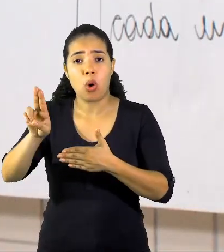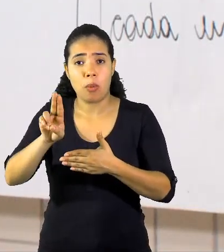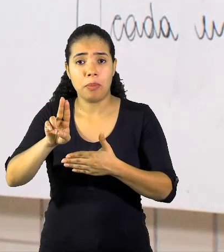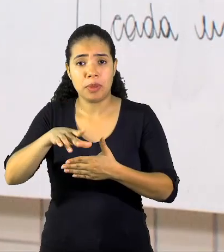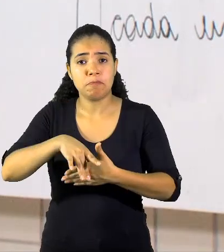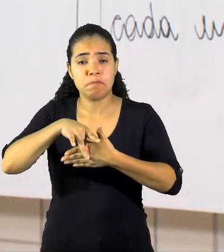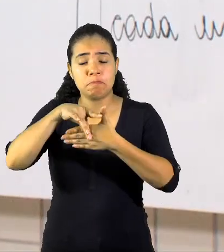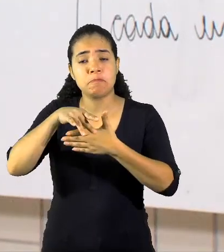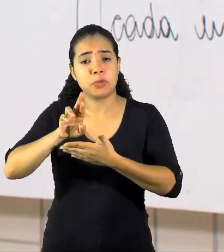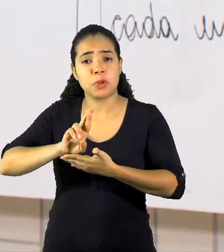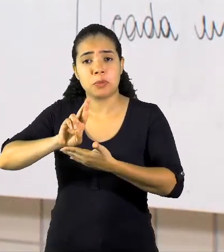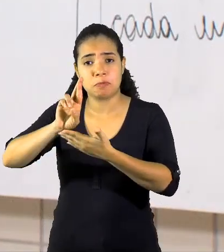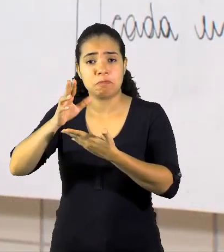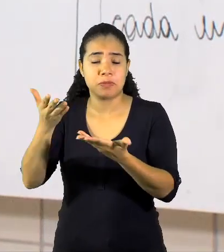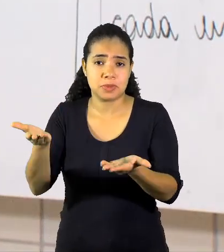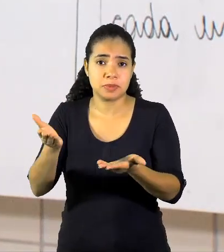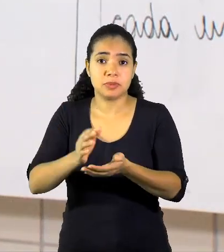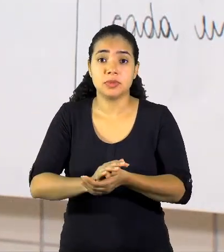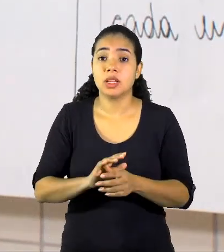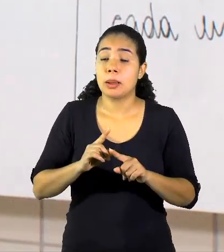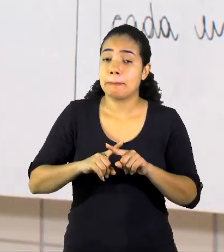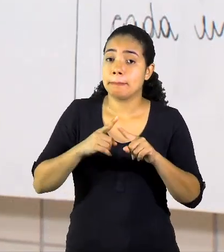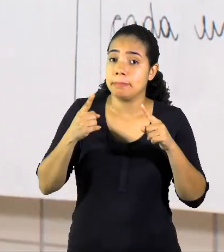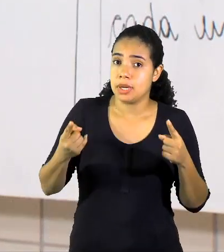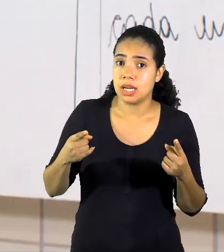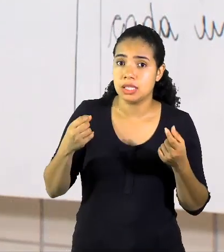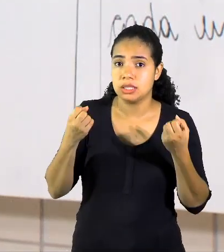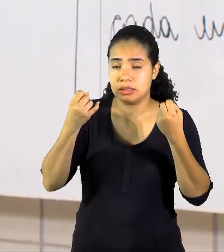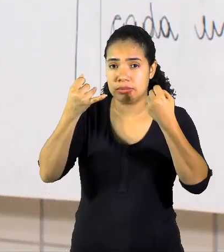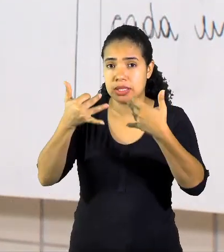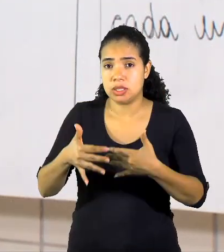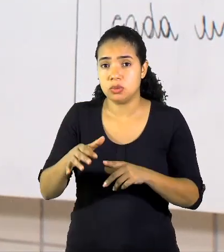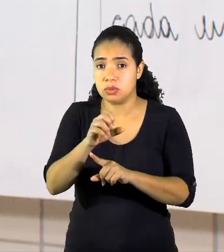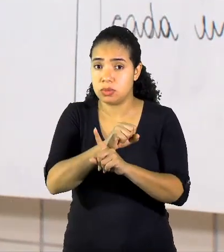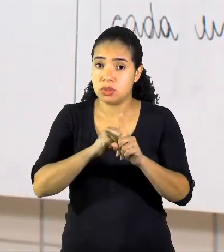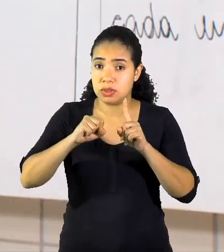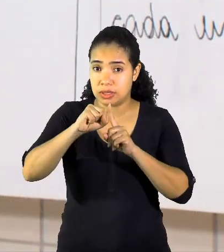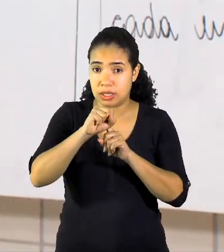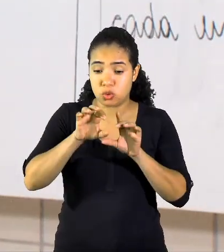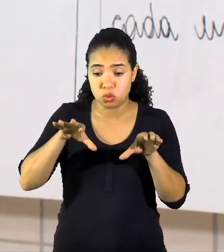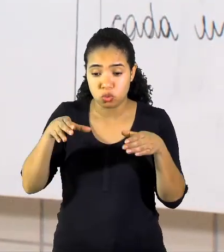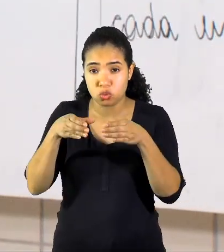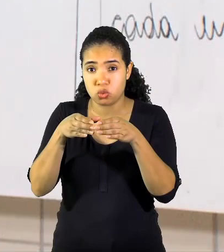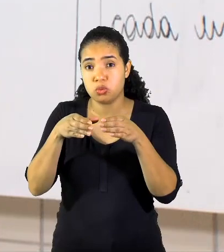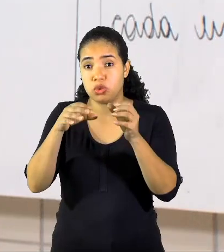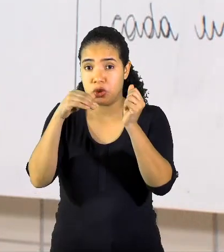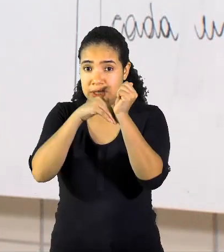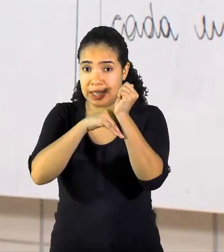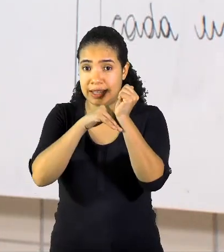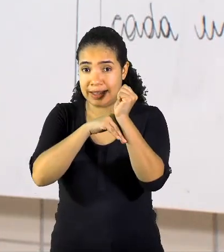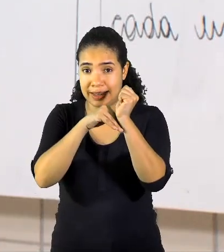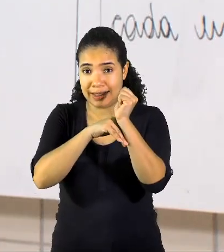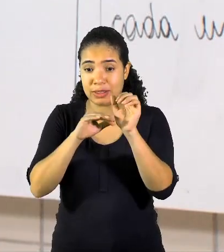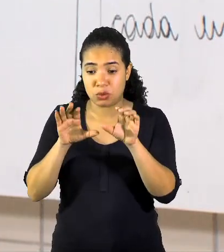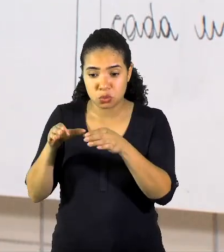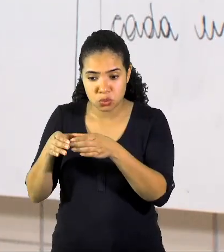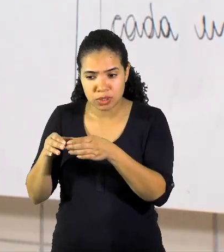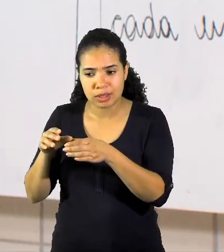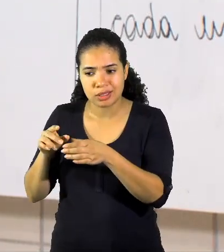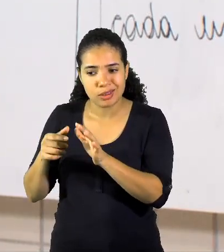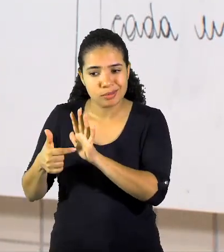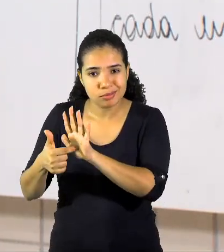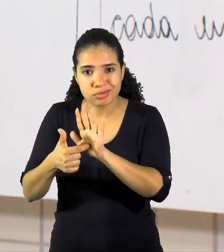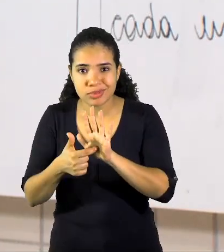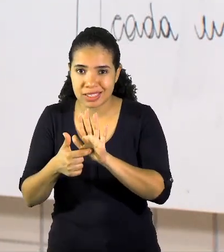ficou reconhecido. Mas, já que estamos falando sobre uma sociedade secreta, é interessante mesmo que essas pessoas não tenham a sua